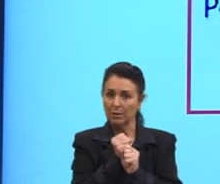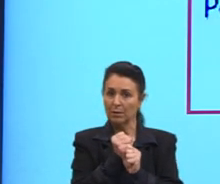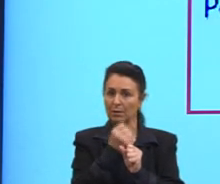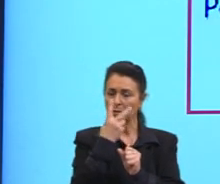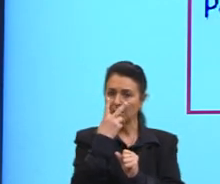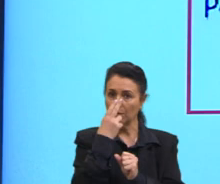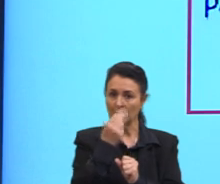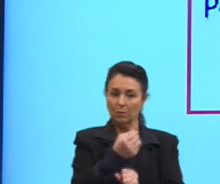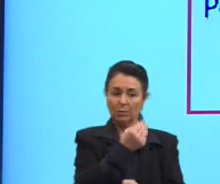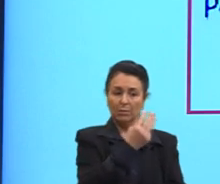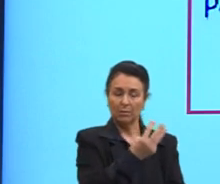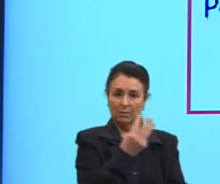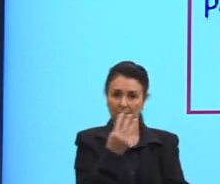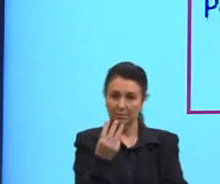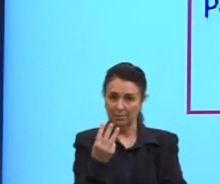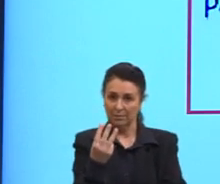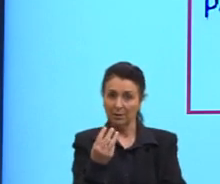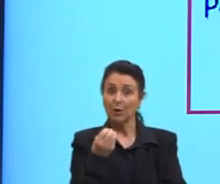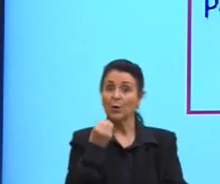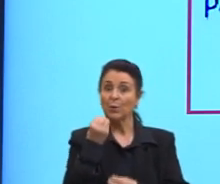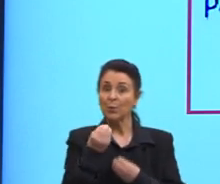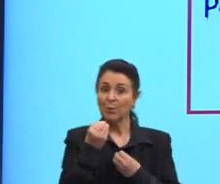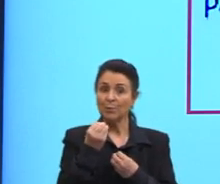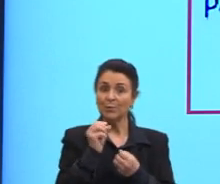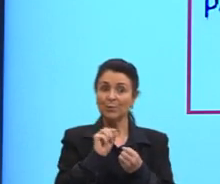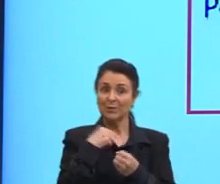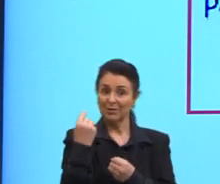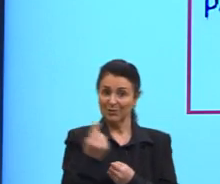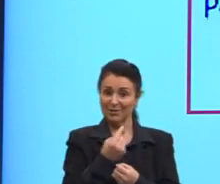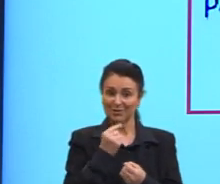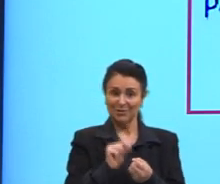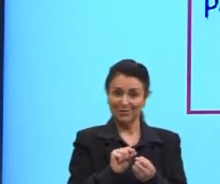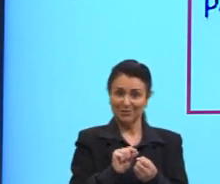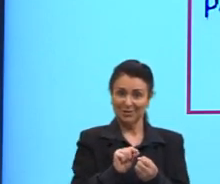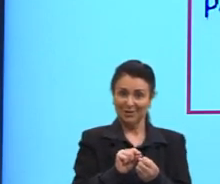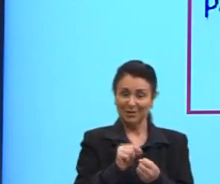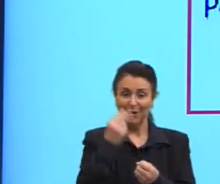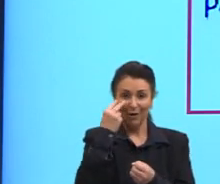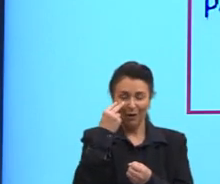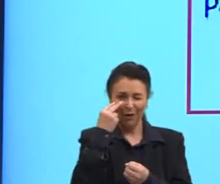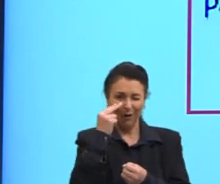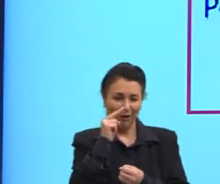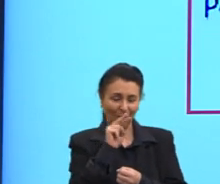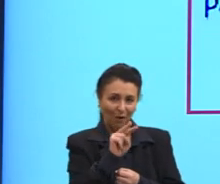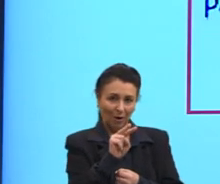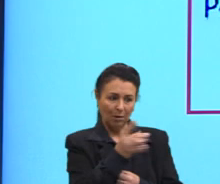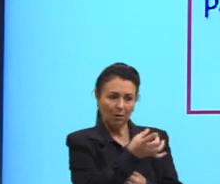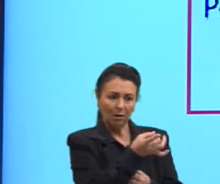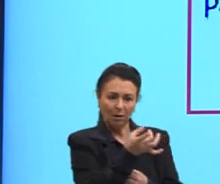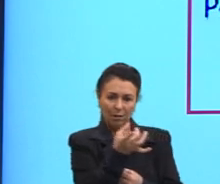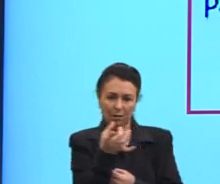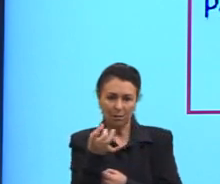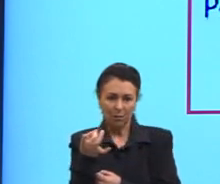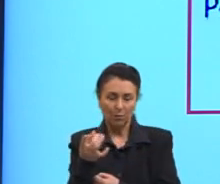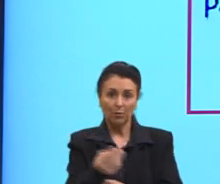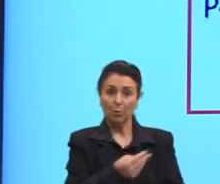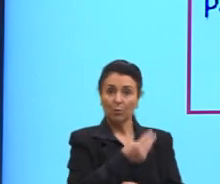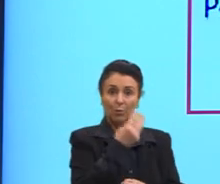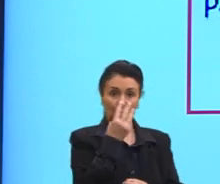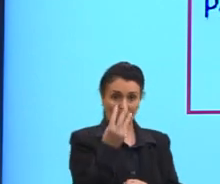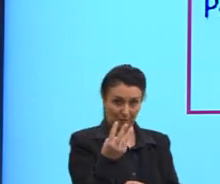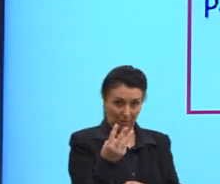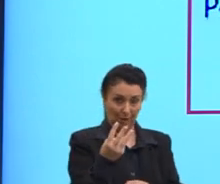33 Então como a gente escreve isso aqui ó a gente pode visualizar cada um desses três números naturais